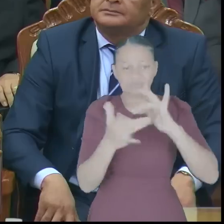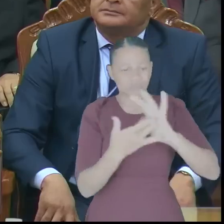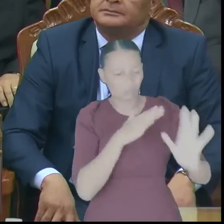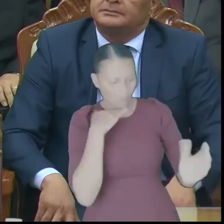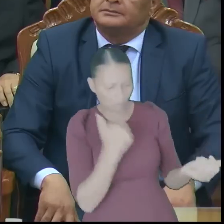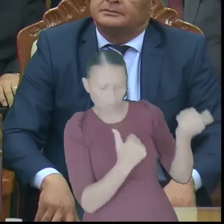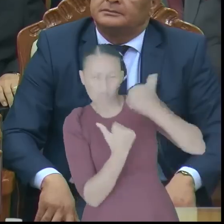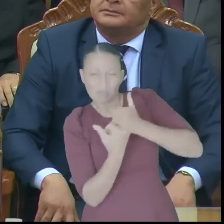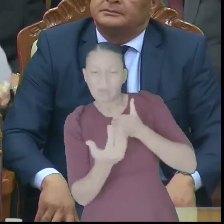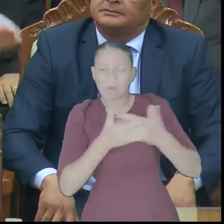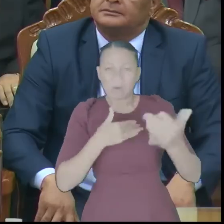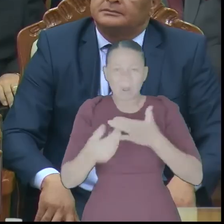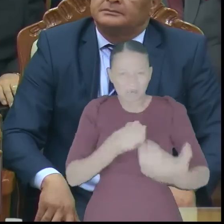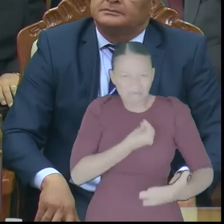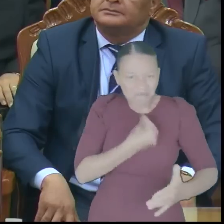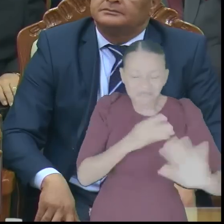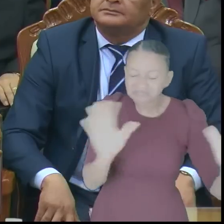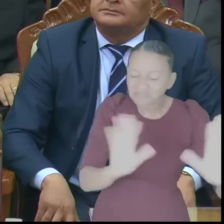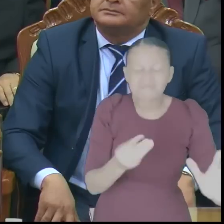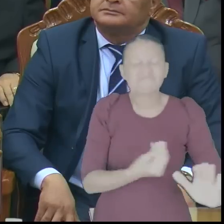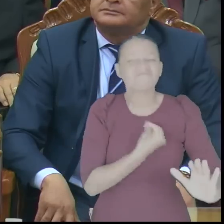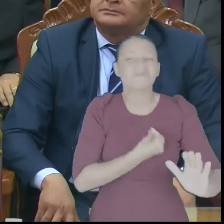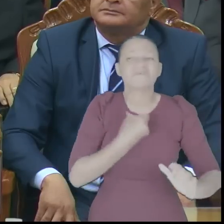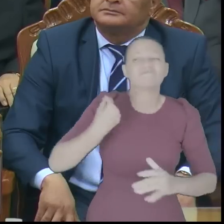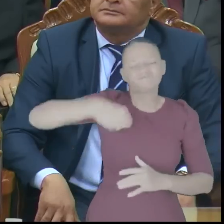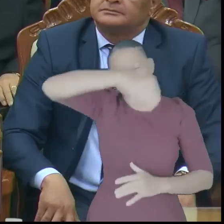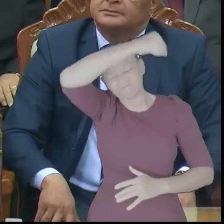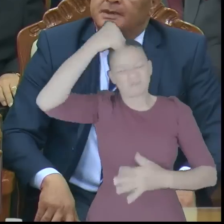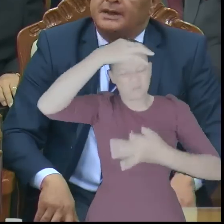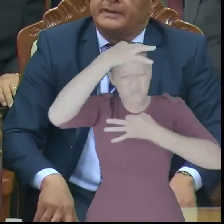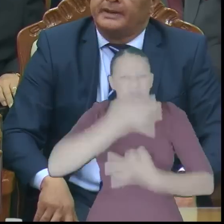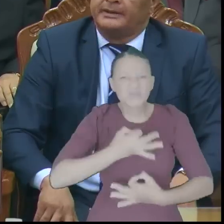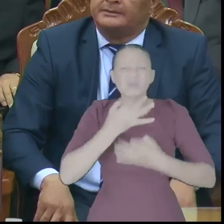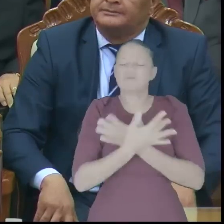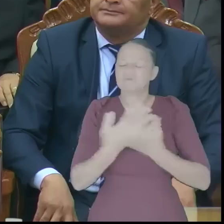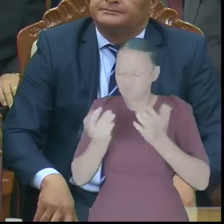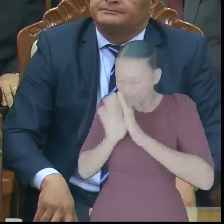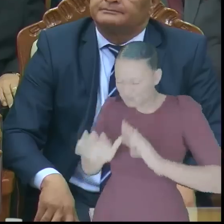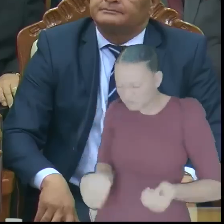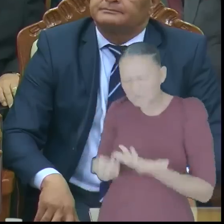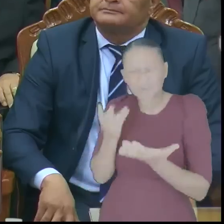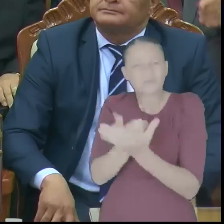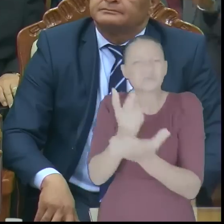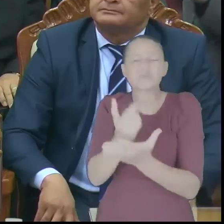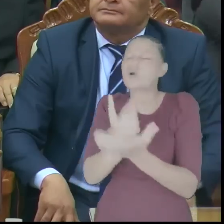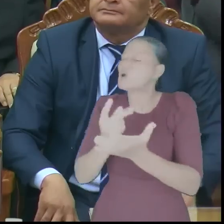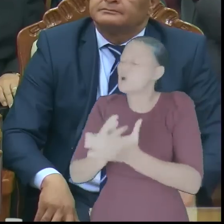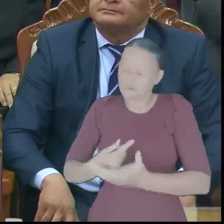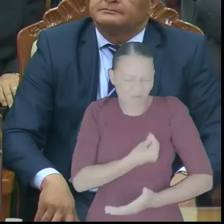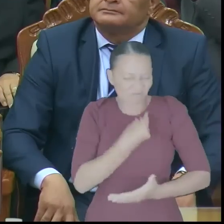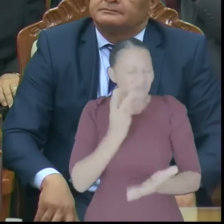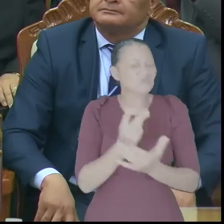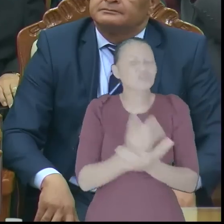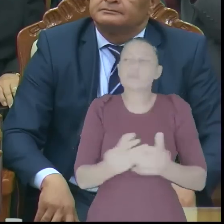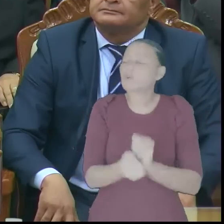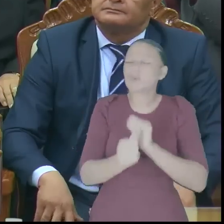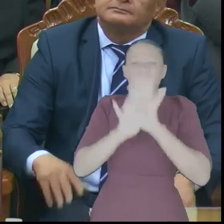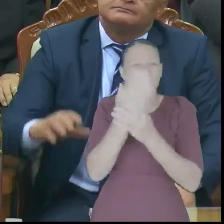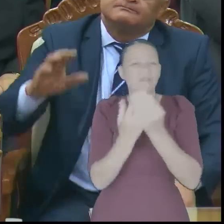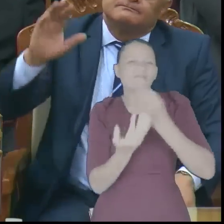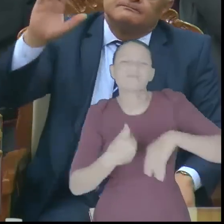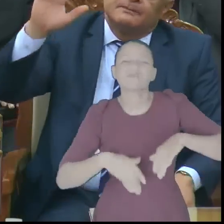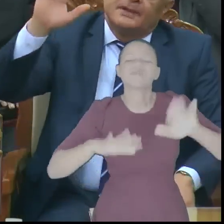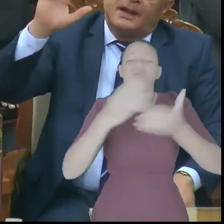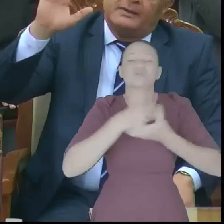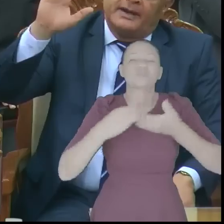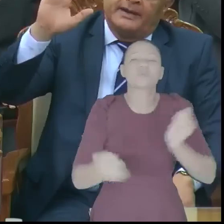de qualquer jeito, mas para viver uma vida em santidade, uma vida de adoração, uma vida de glorificação. Levante a tua mão e diga